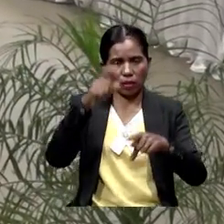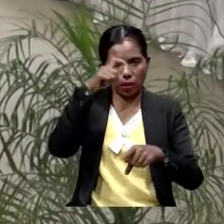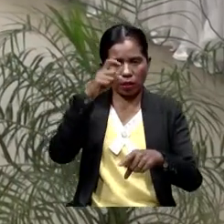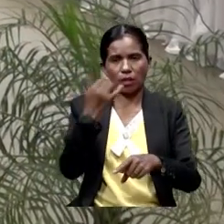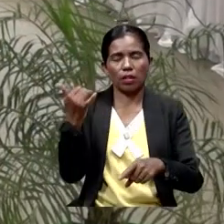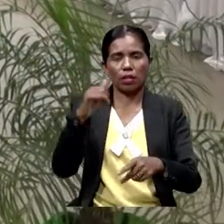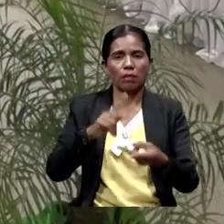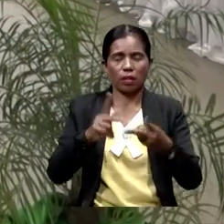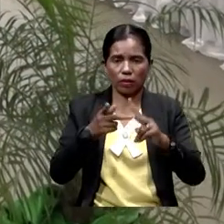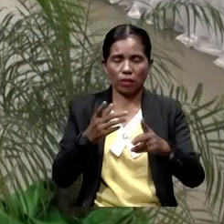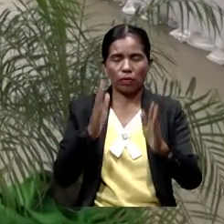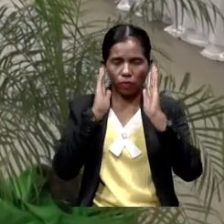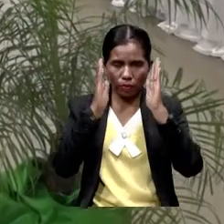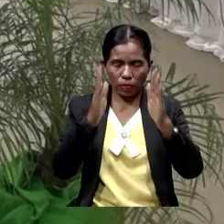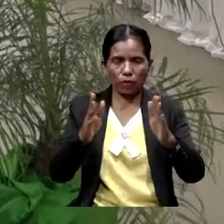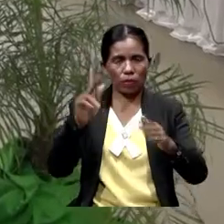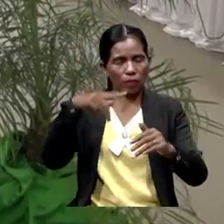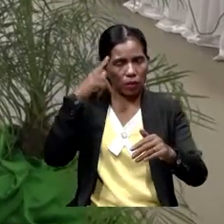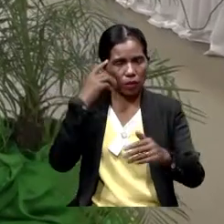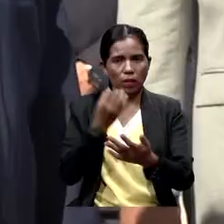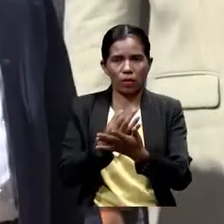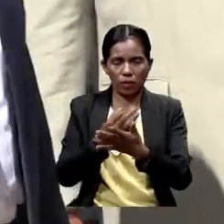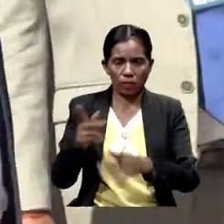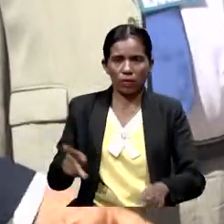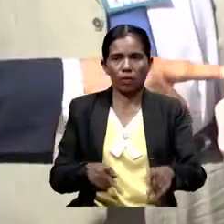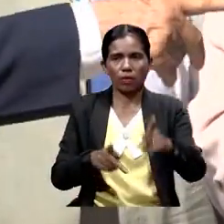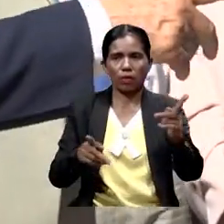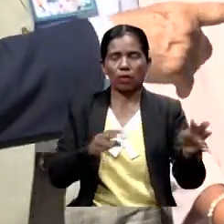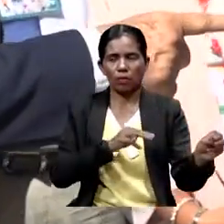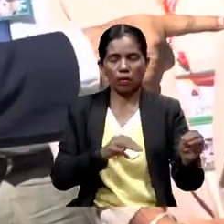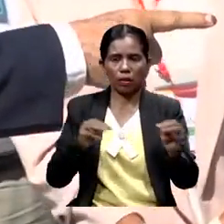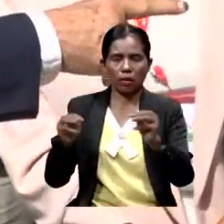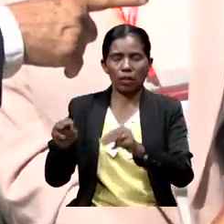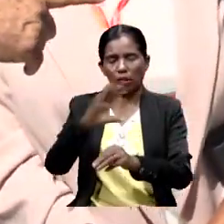desenvolvimento Sirané, foco para assunto política, finanças públicas, mudança